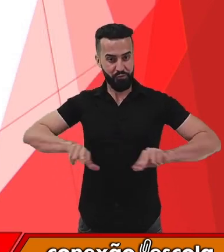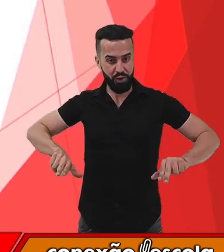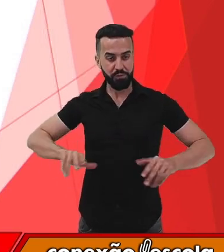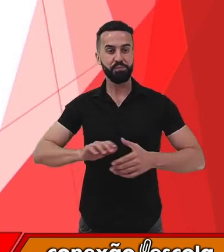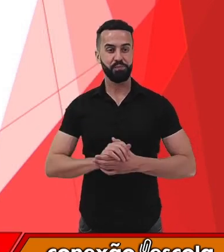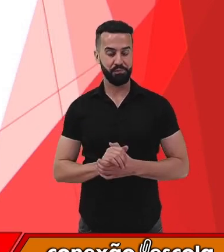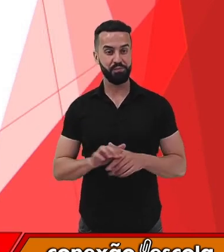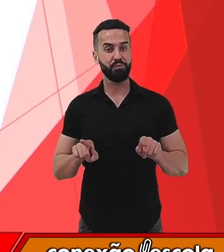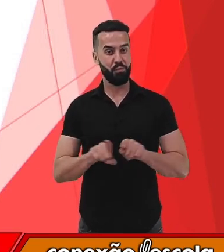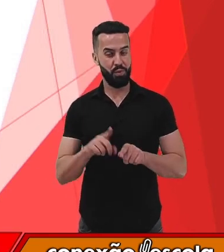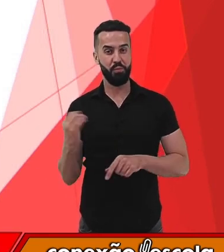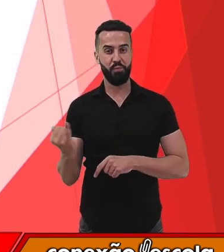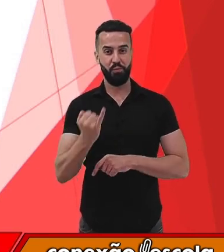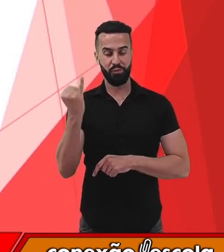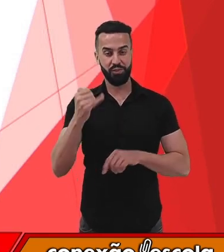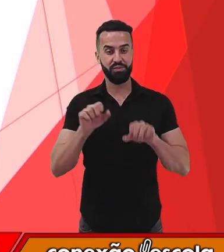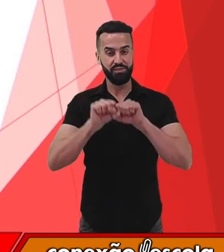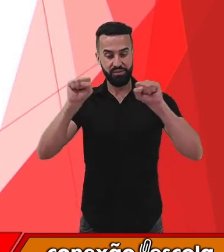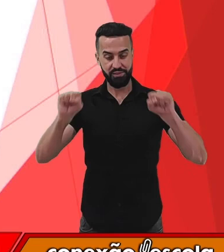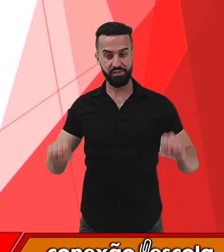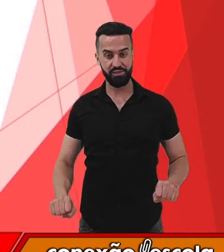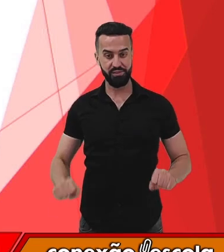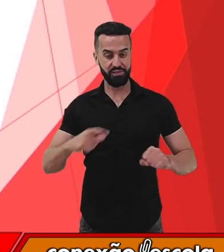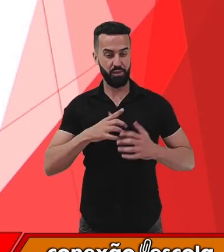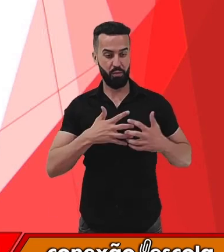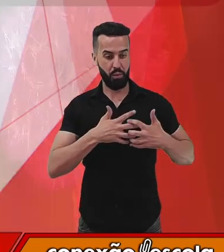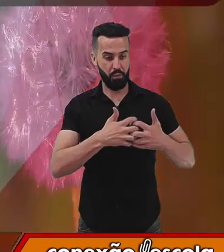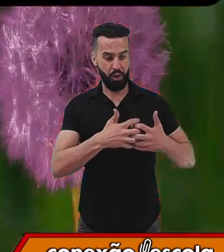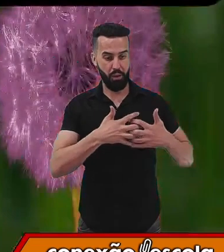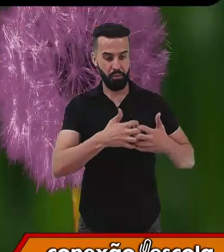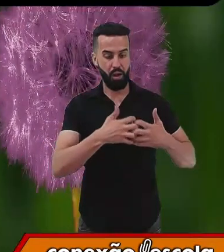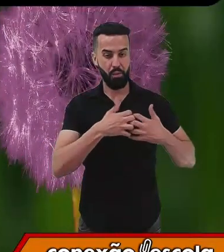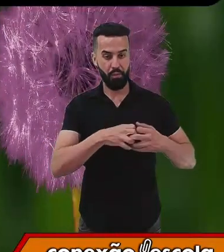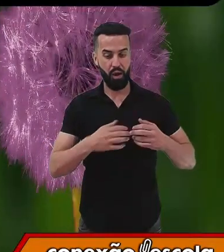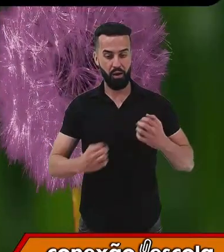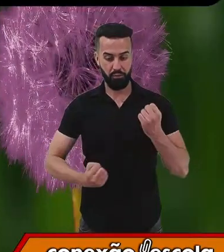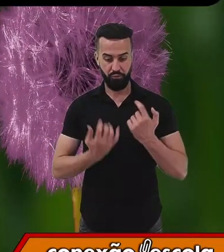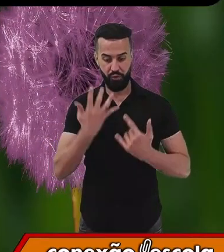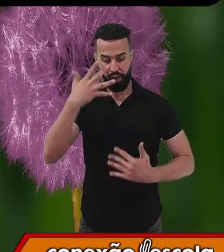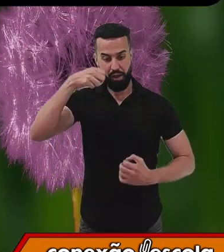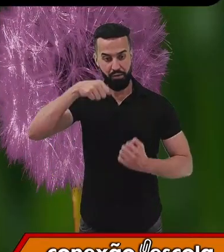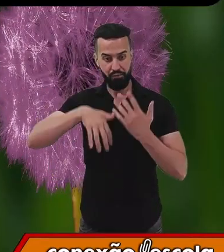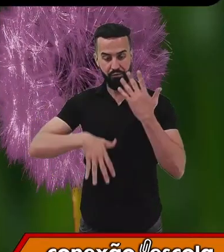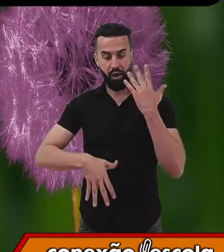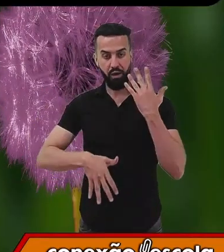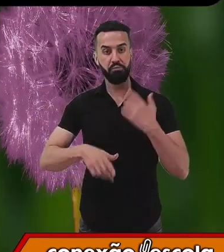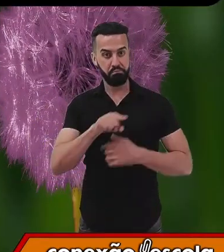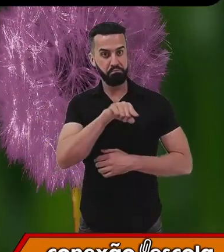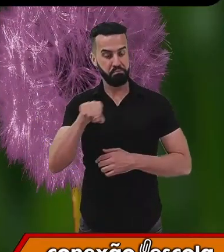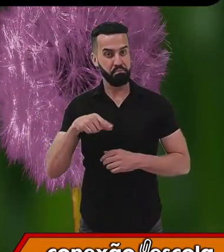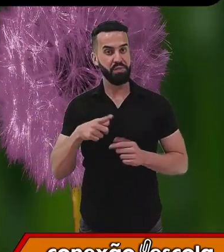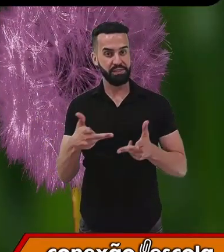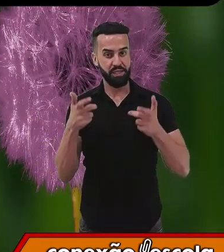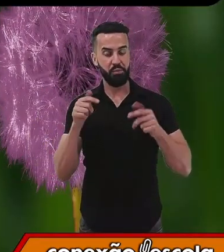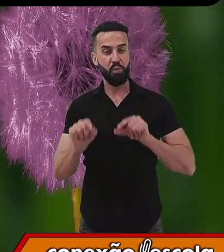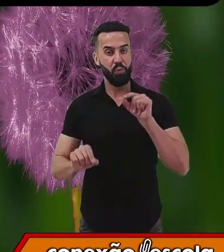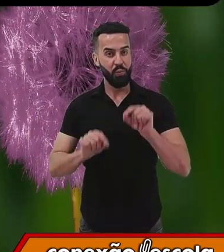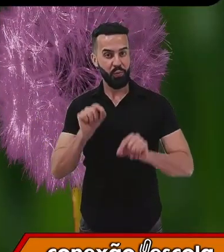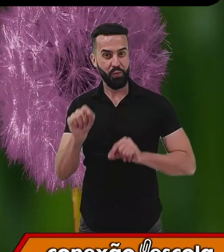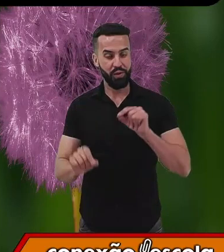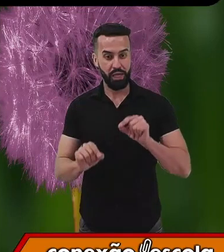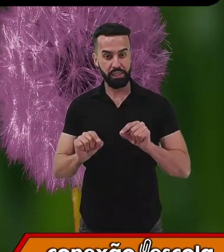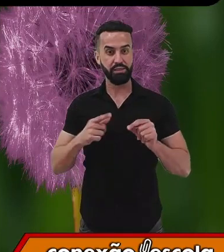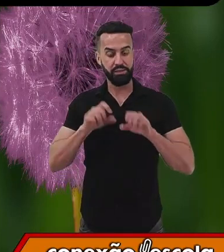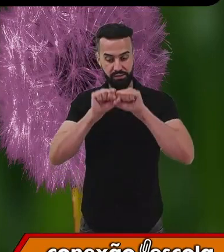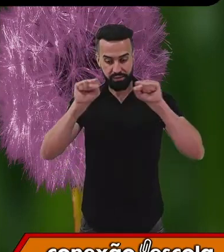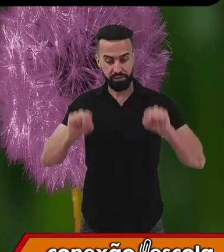a importância do sistema cardiovascular no transporte dessas substâncias. Ou seja, percebemos que os sistemas são